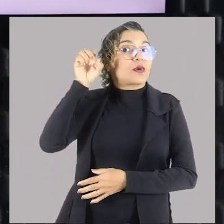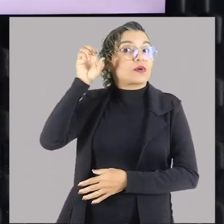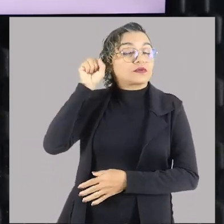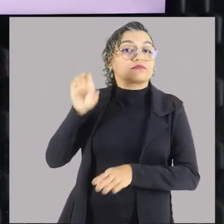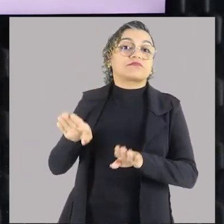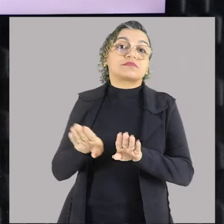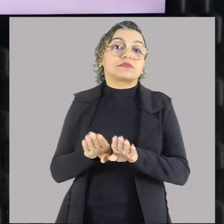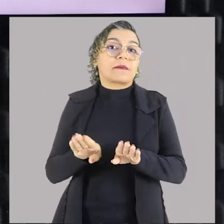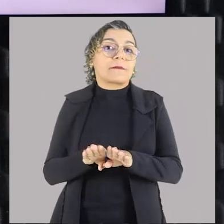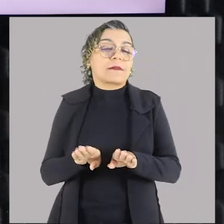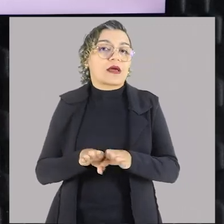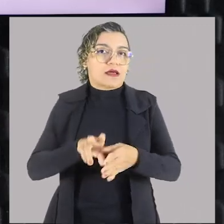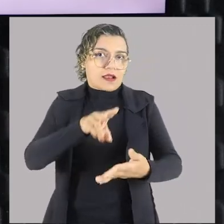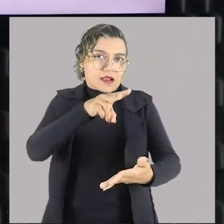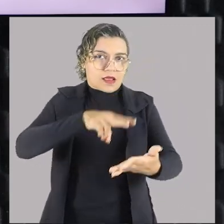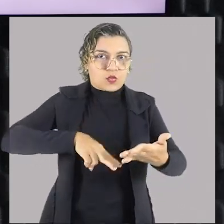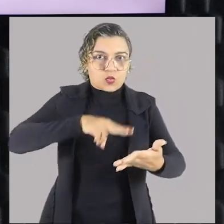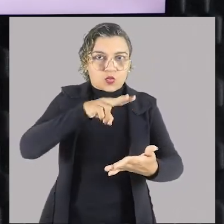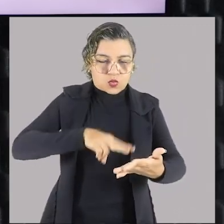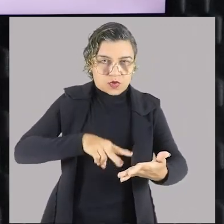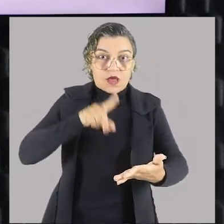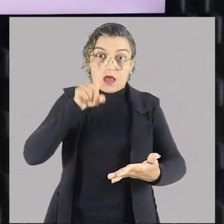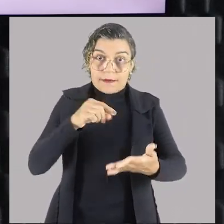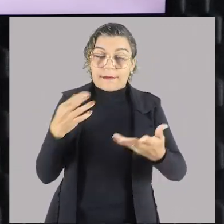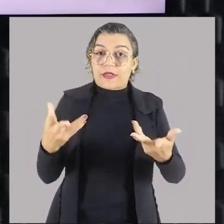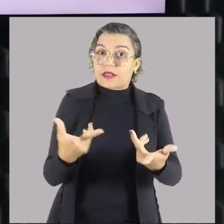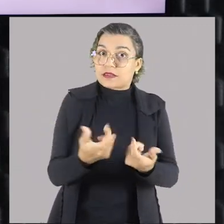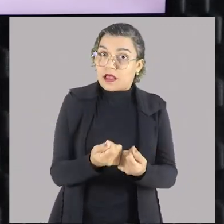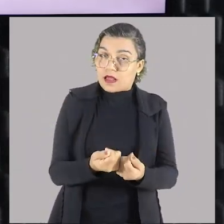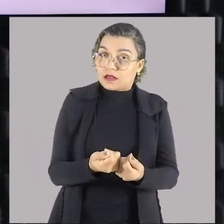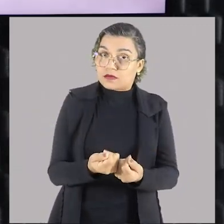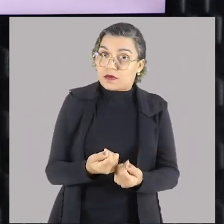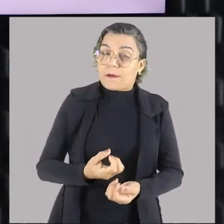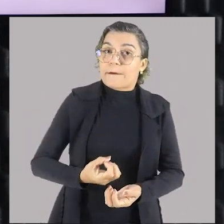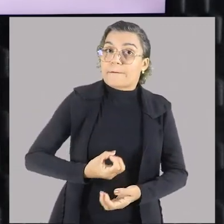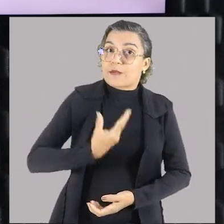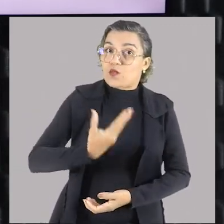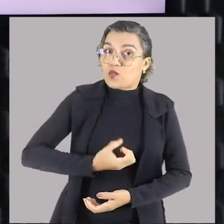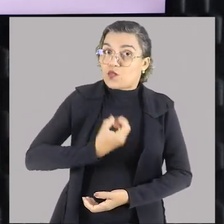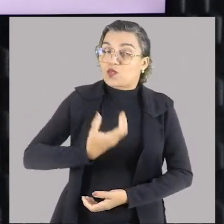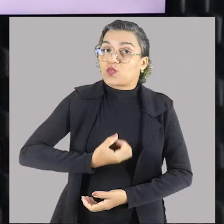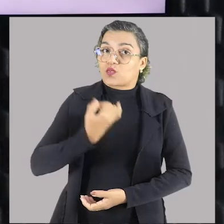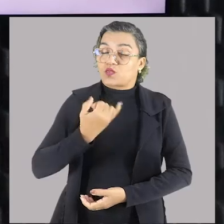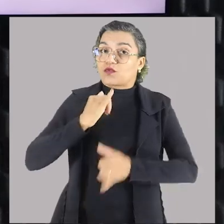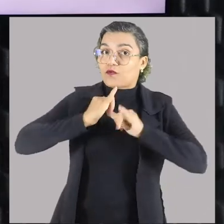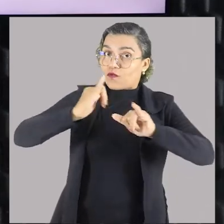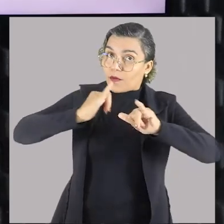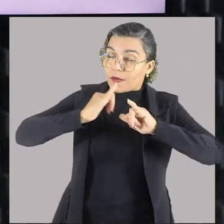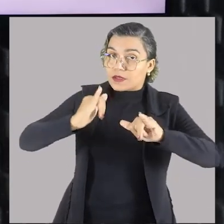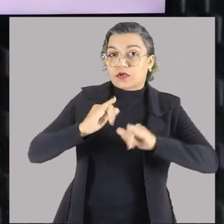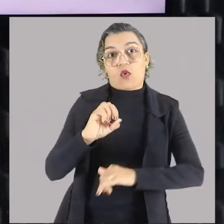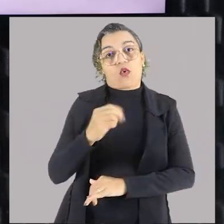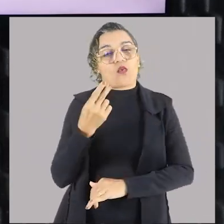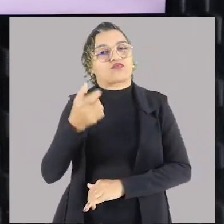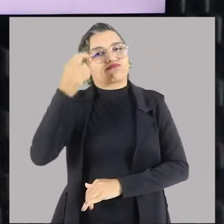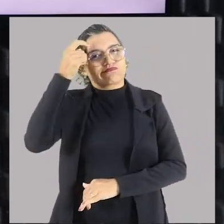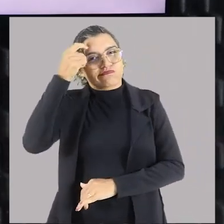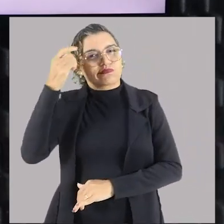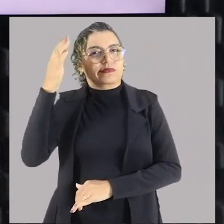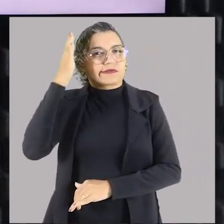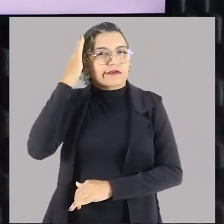a leitura. São habilidades tanto de produção, você produz informação, ou de compreensão.